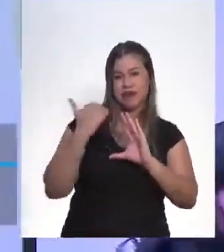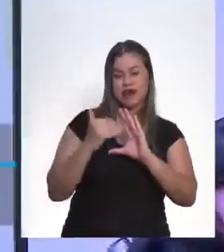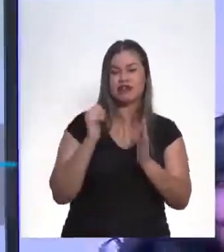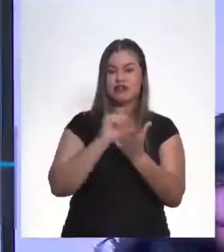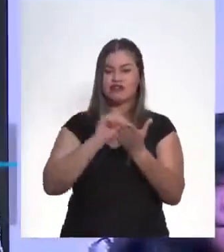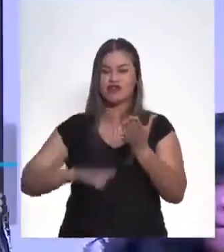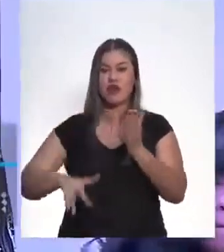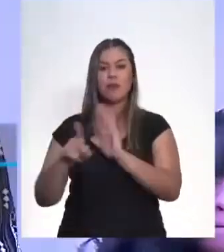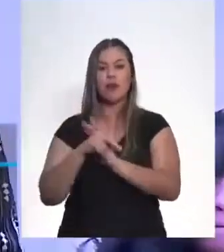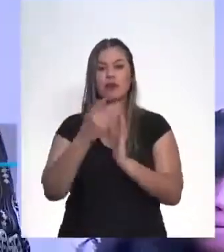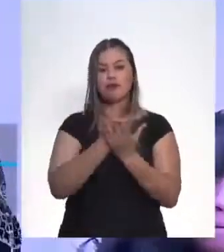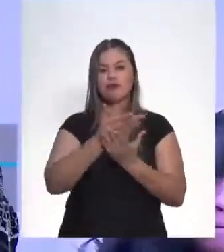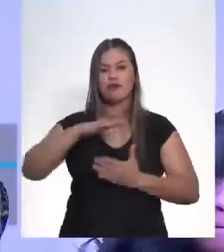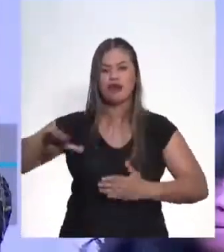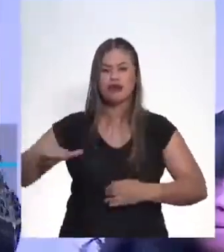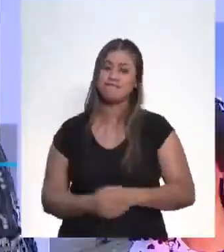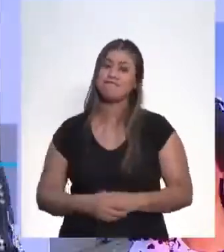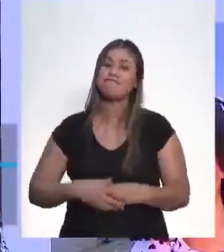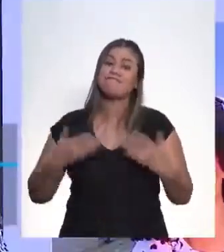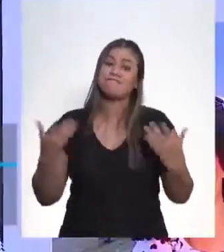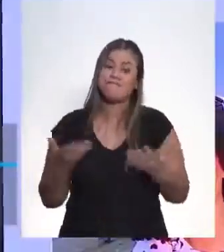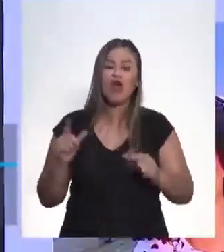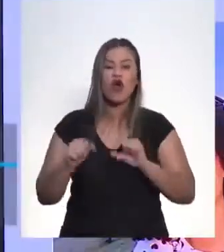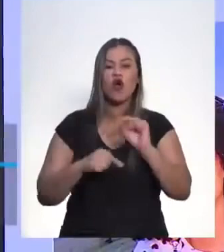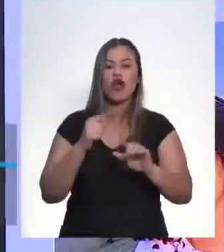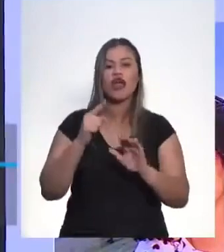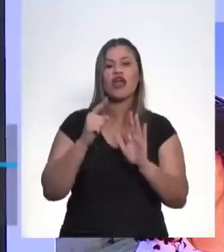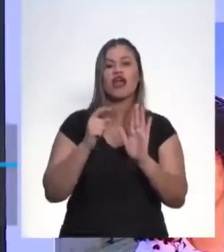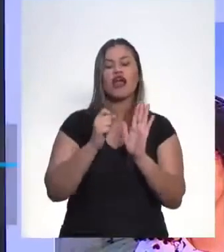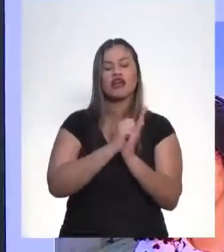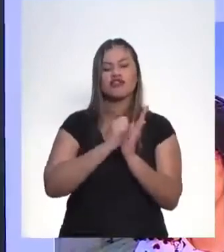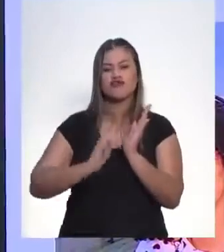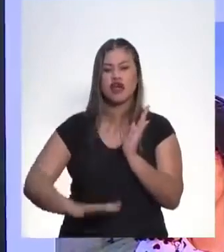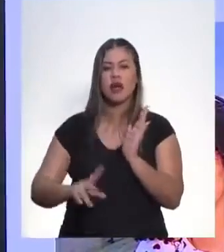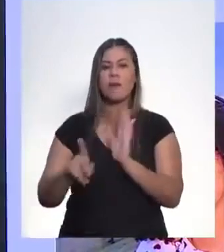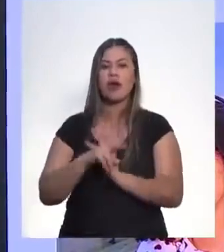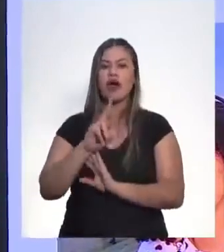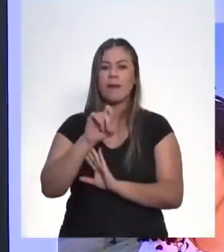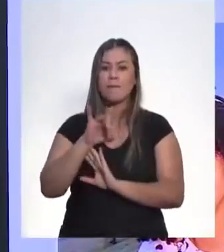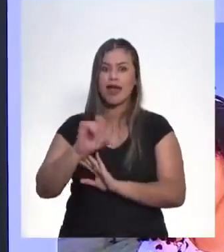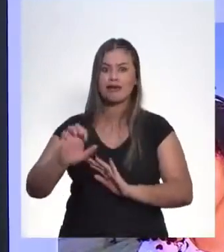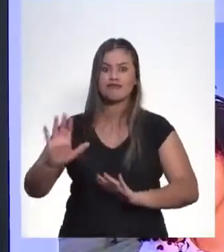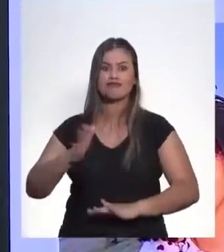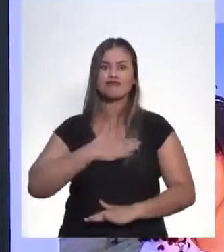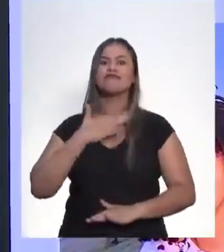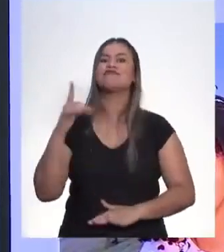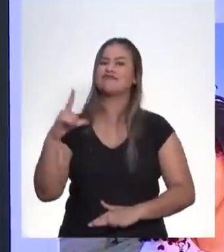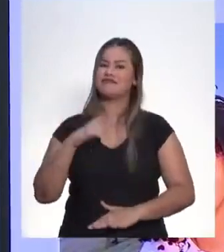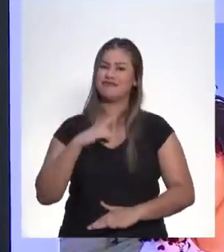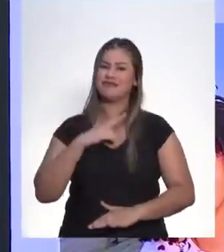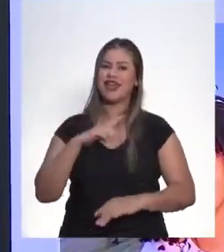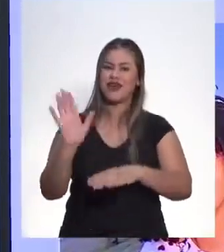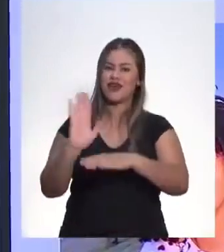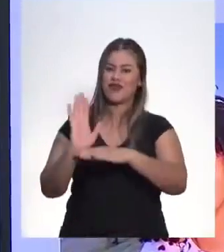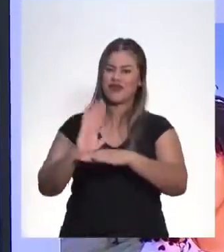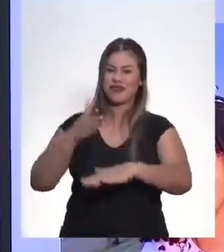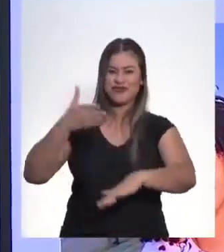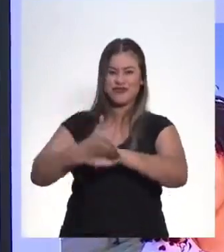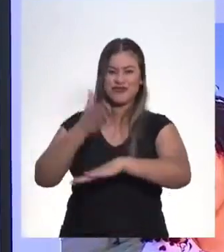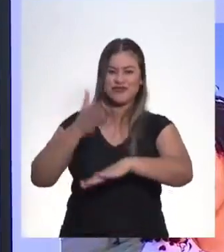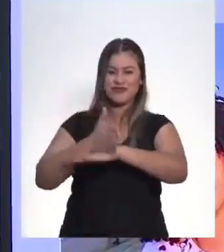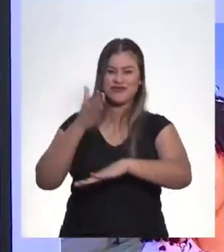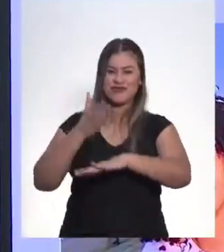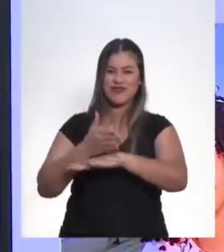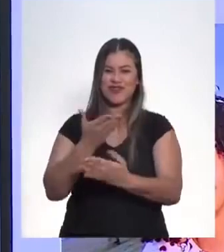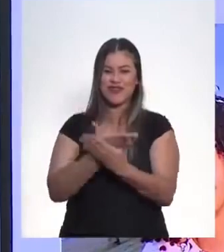dos estudantes, ok? E agora nós vamos mostrar o trabalho da Rebeca, e tem uma surpresa, Rebeca, seu vídeo foi aprovado